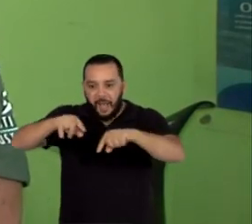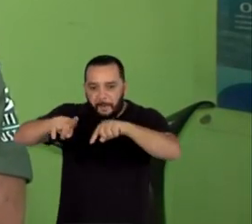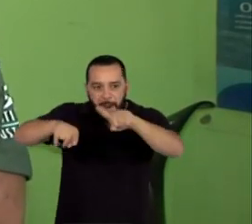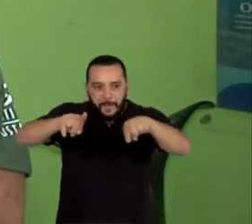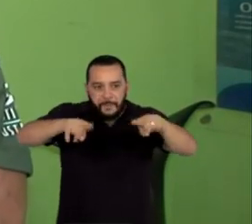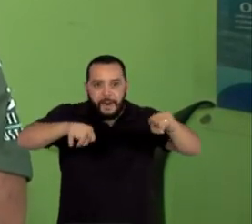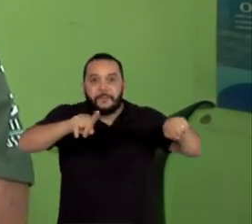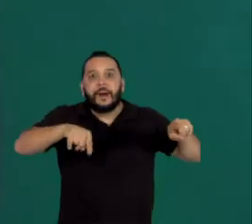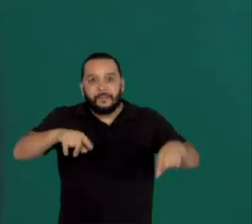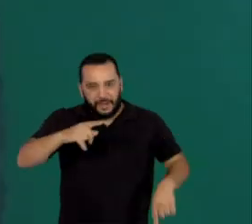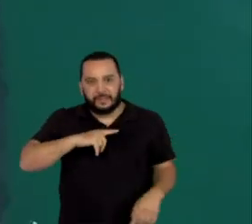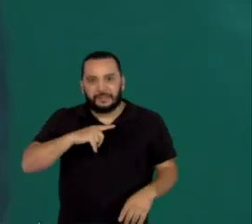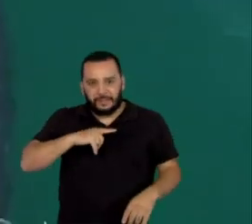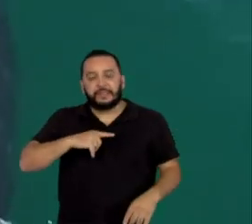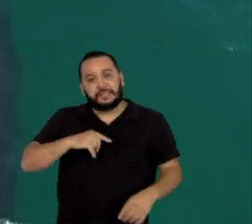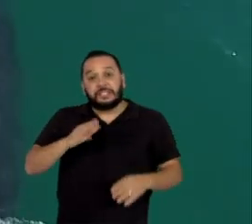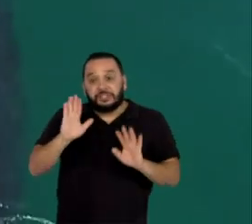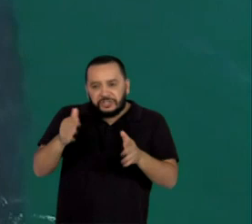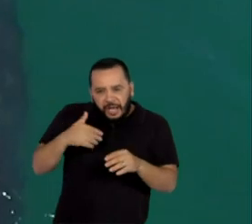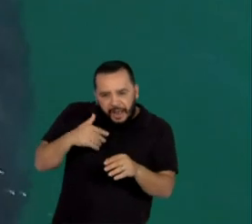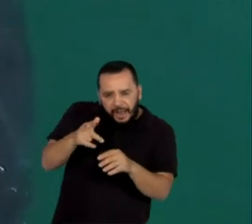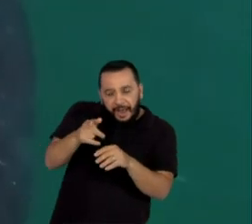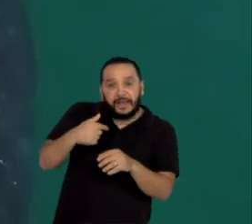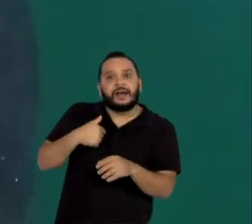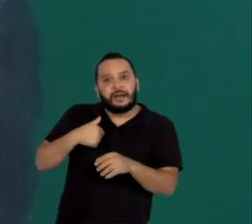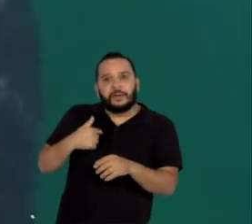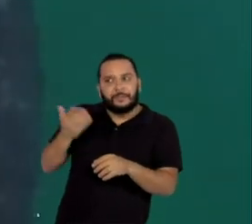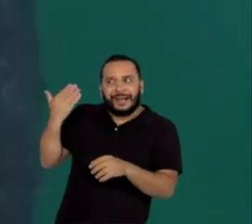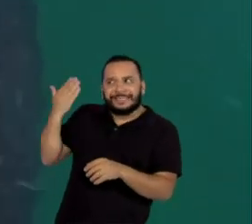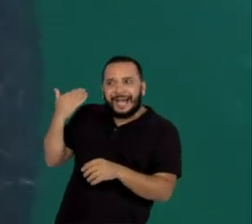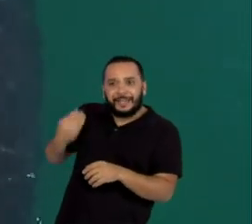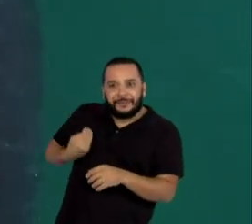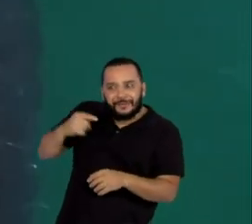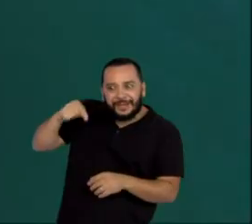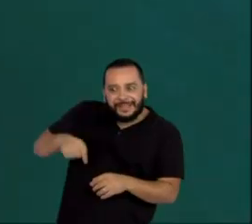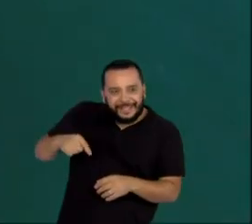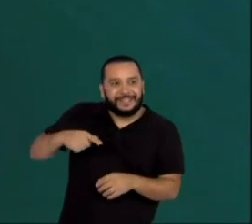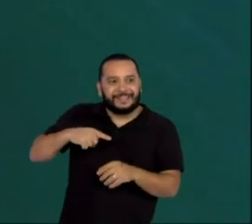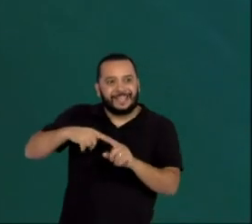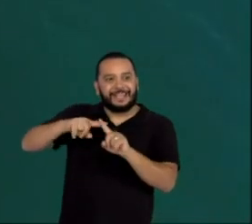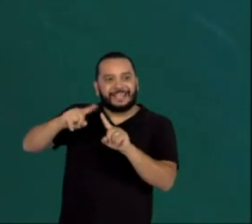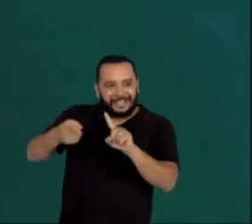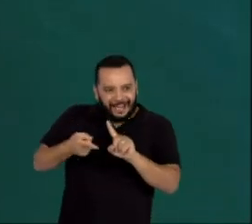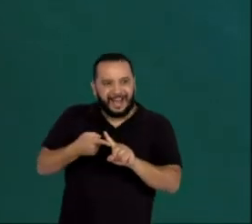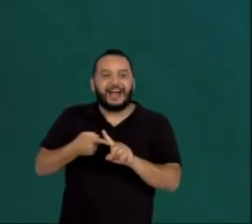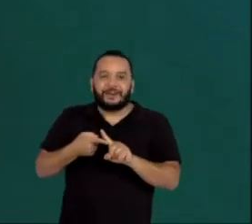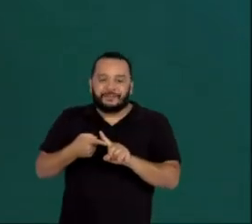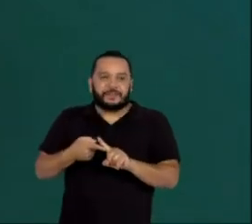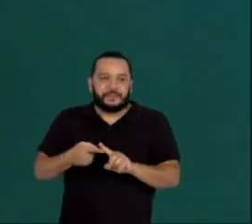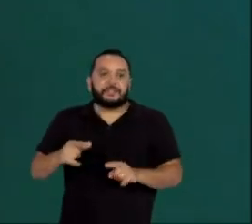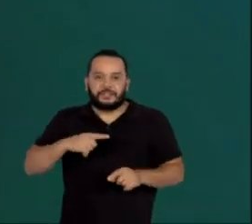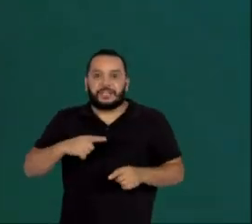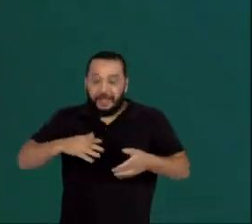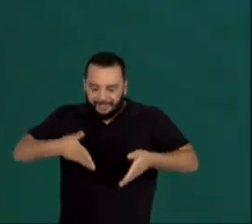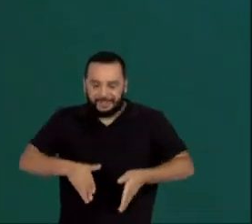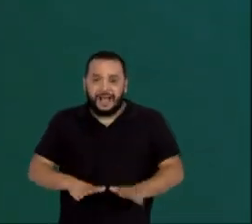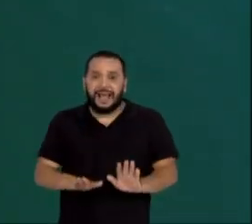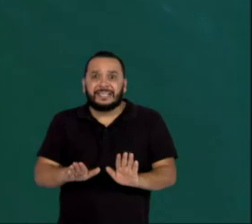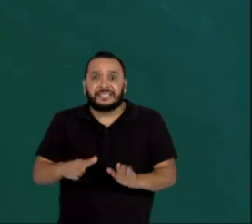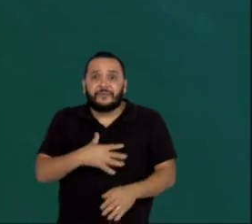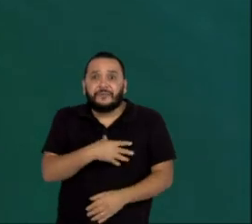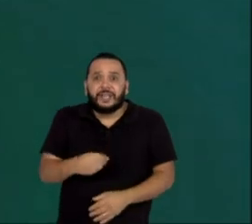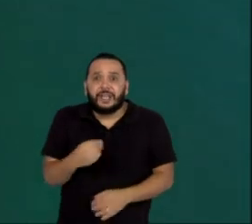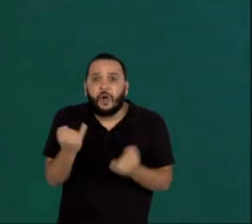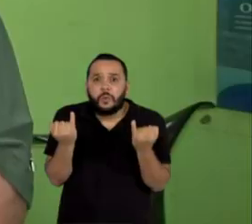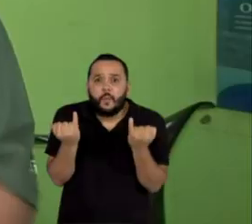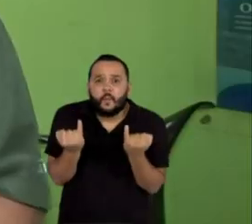ela veio da última vez e se ela teve filhote ou não. Então, ela vem grávida, tem o filhote aqui. O filhote, ele nasce um pouquinho magrinho, né?